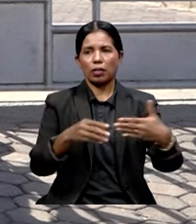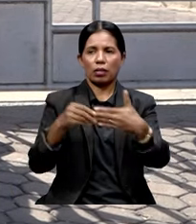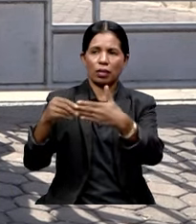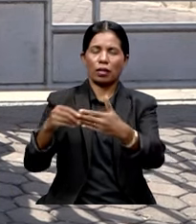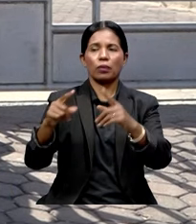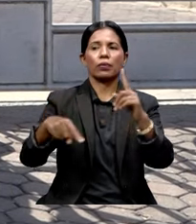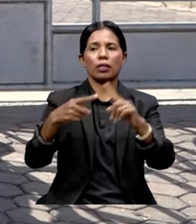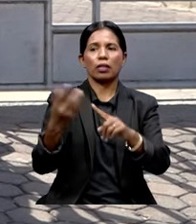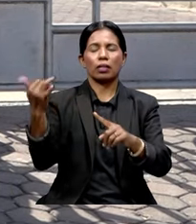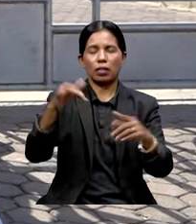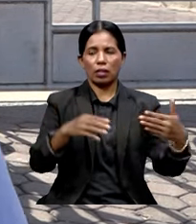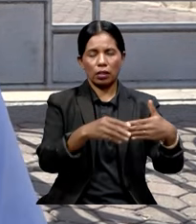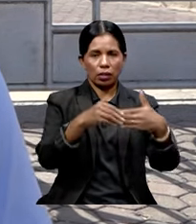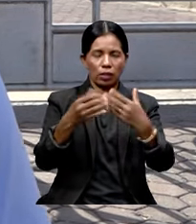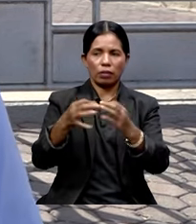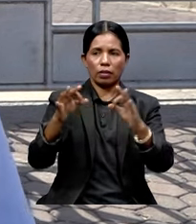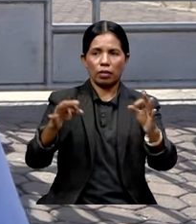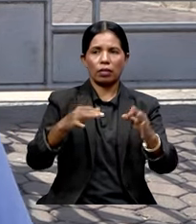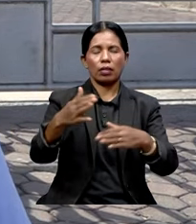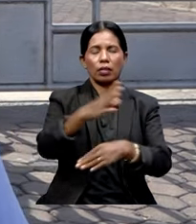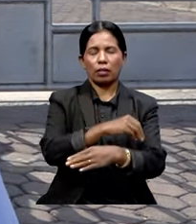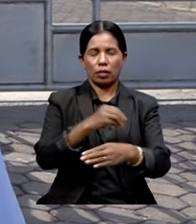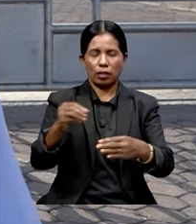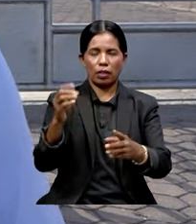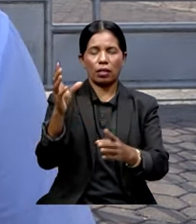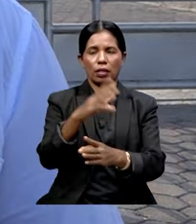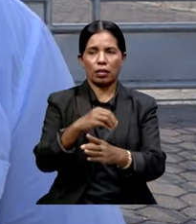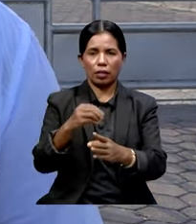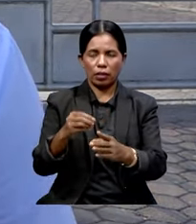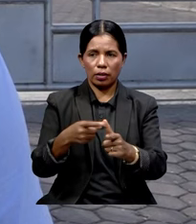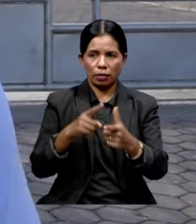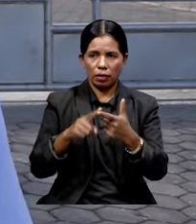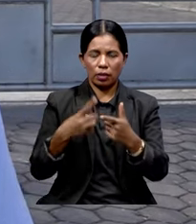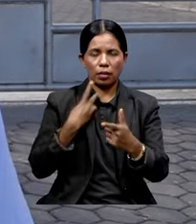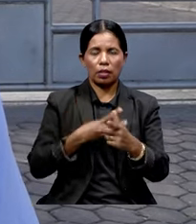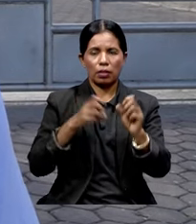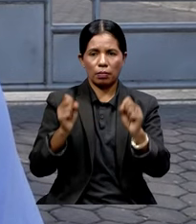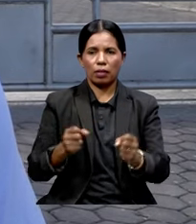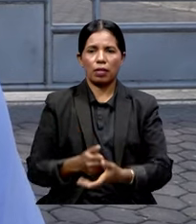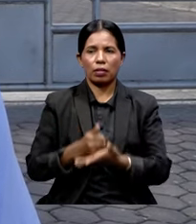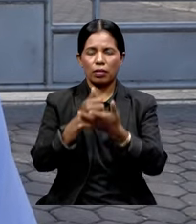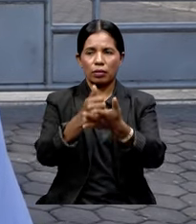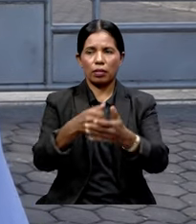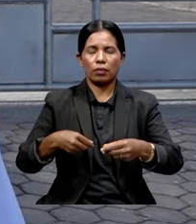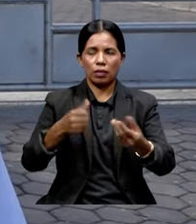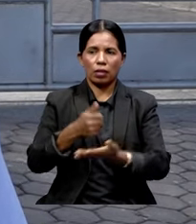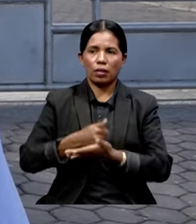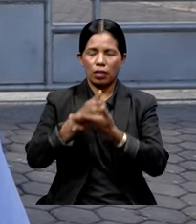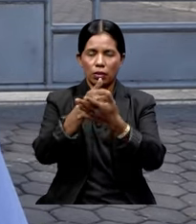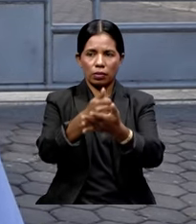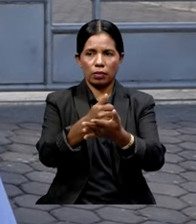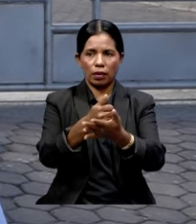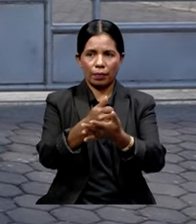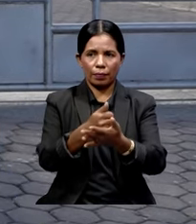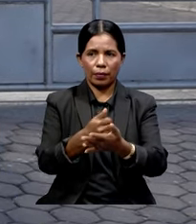Wan hira sira organiza ona e a baseline ida, maka a foi ita bele fo assistência liutan,